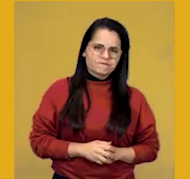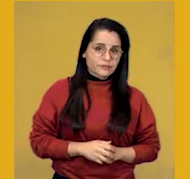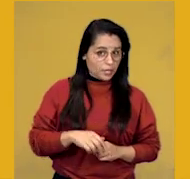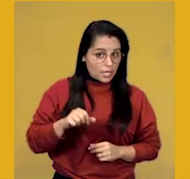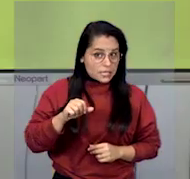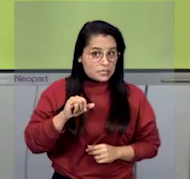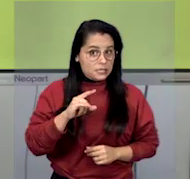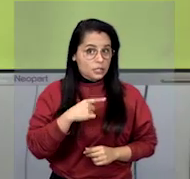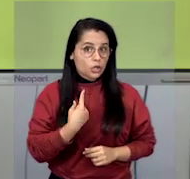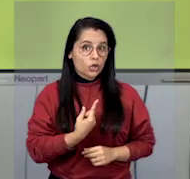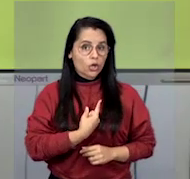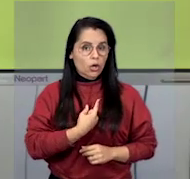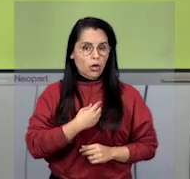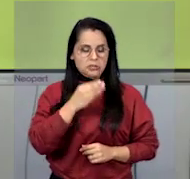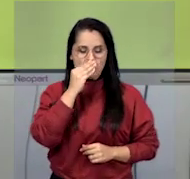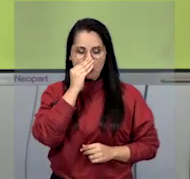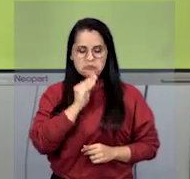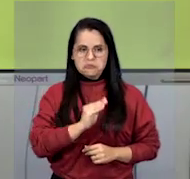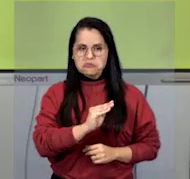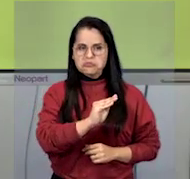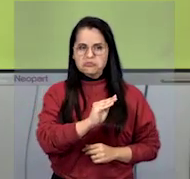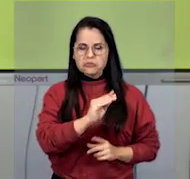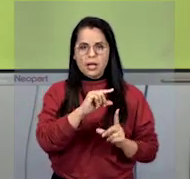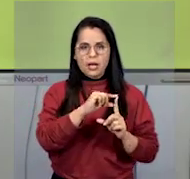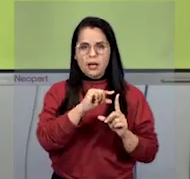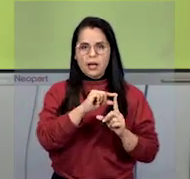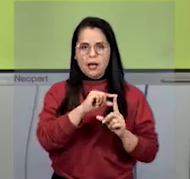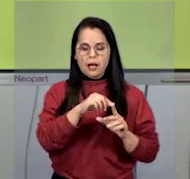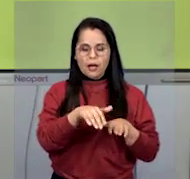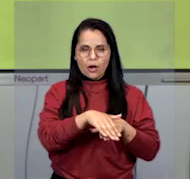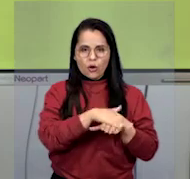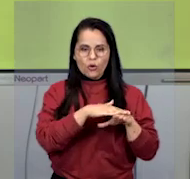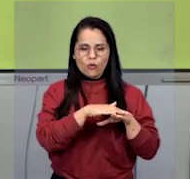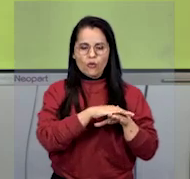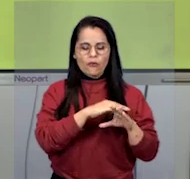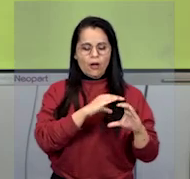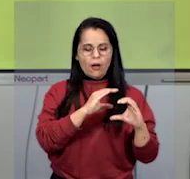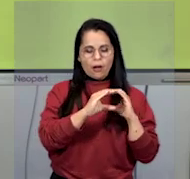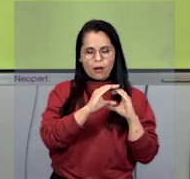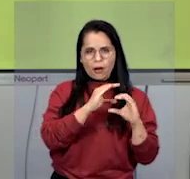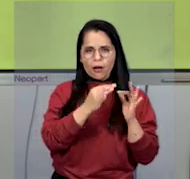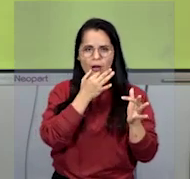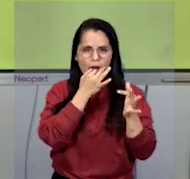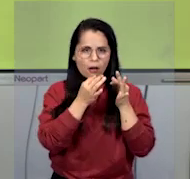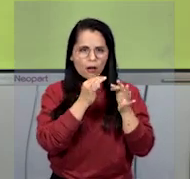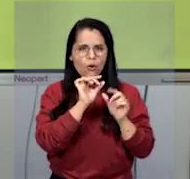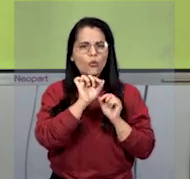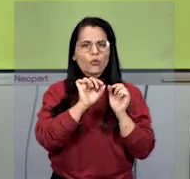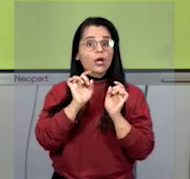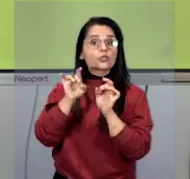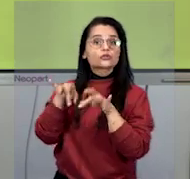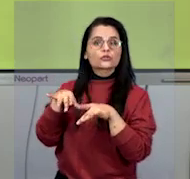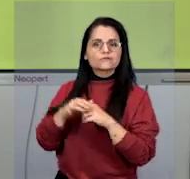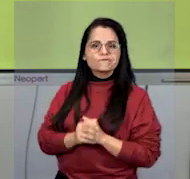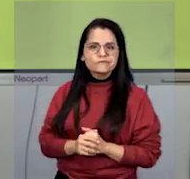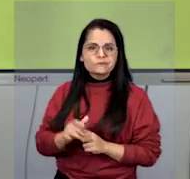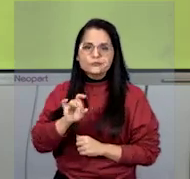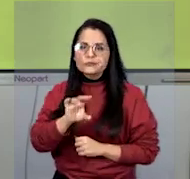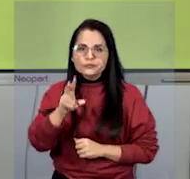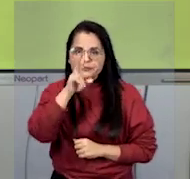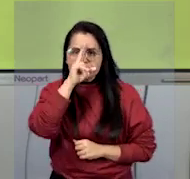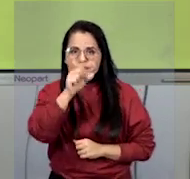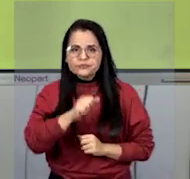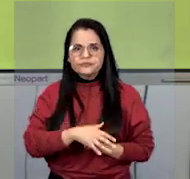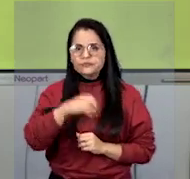nós deixamos de lado a palavra, a conversa, o diálogo, o argumento, sobrou o quê? A força,